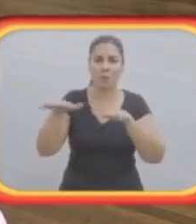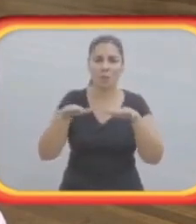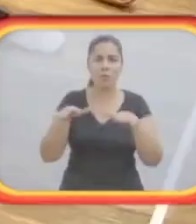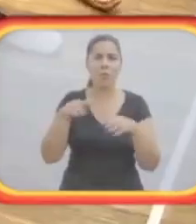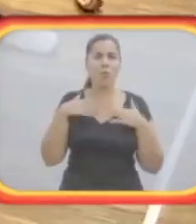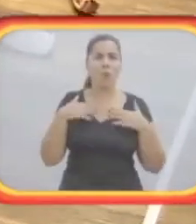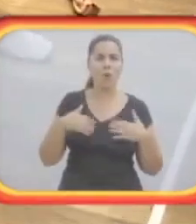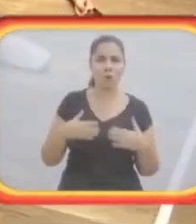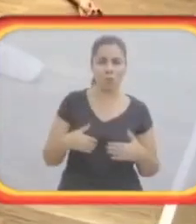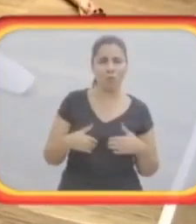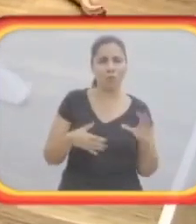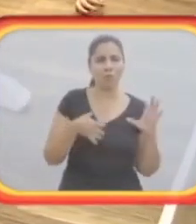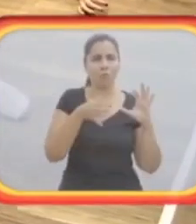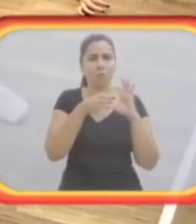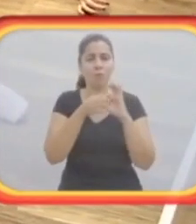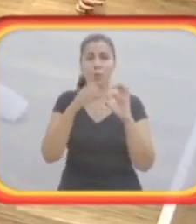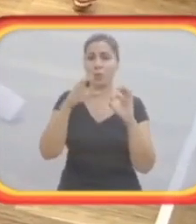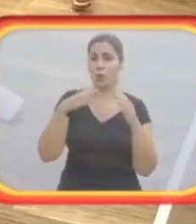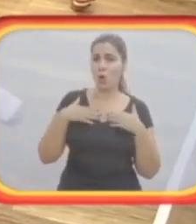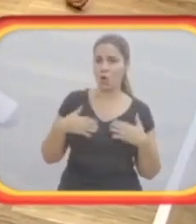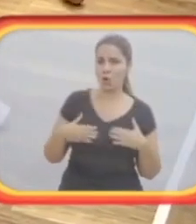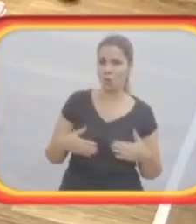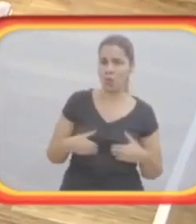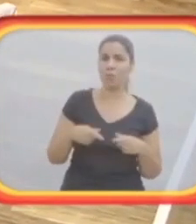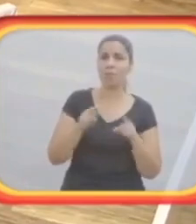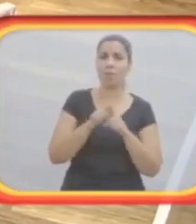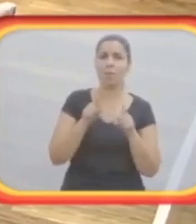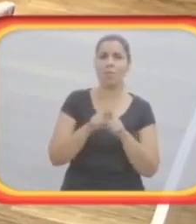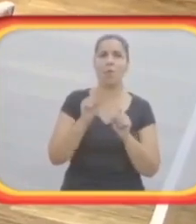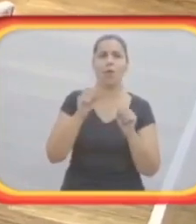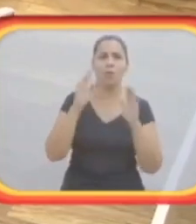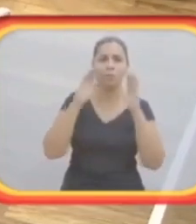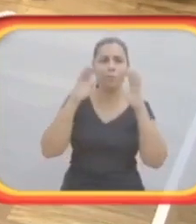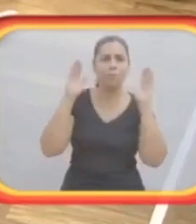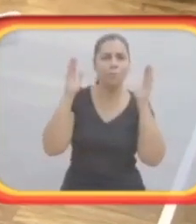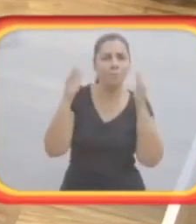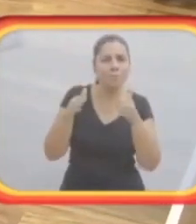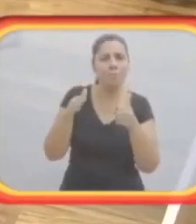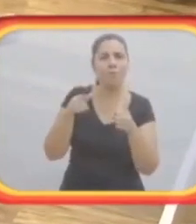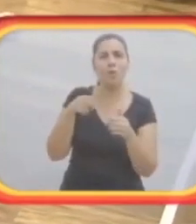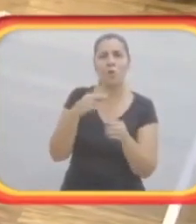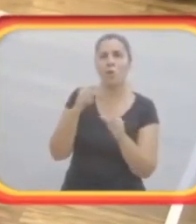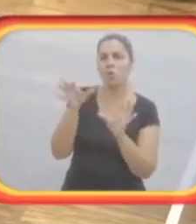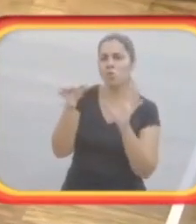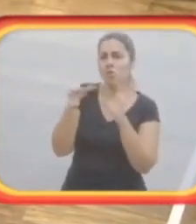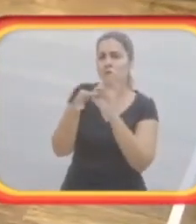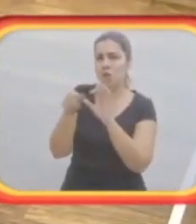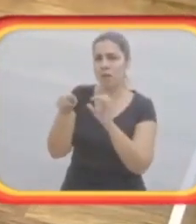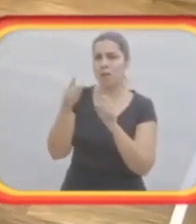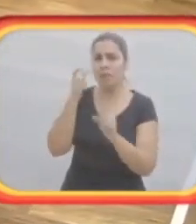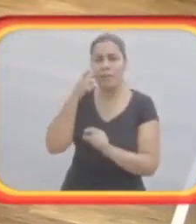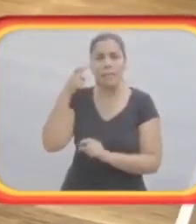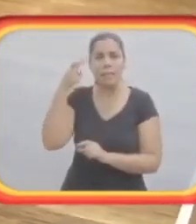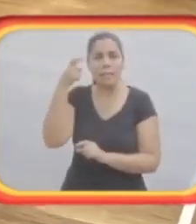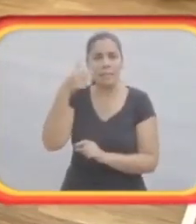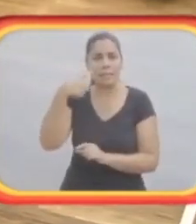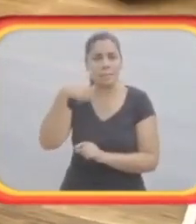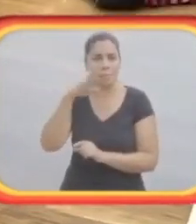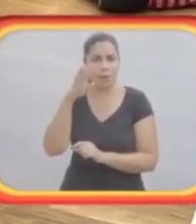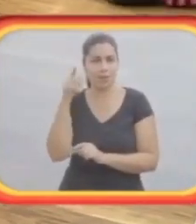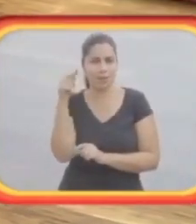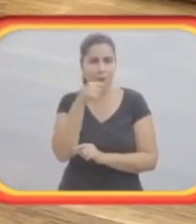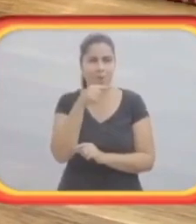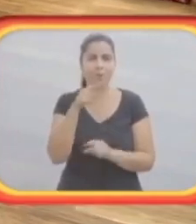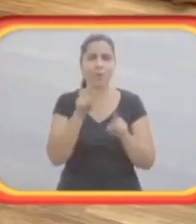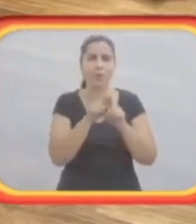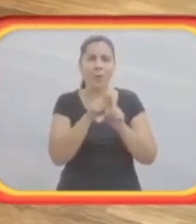vai trabalhar isso no meu corpo e no corpo dos outros bailarinos também. Não é uma cópia, não é que eles vão copiar o meu movimento,